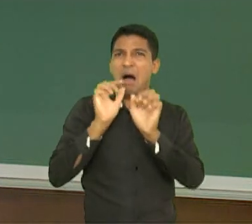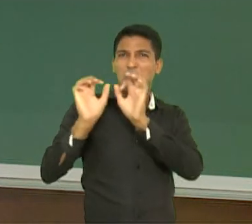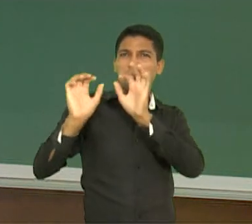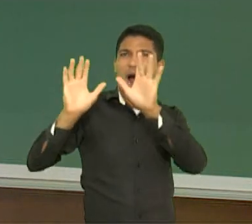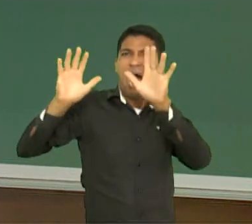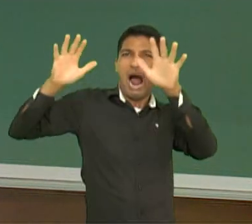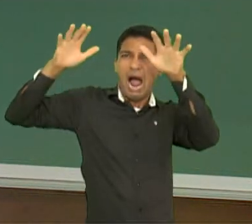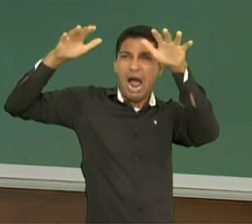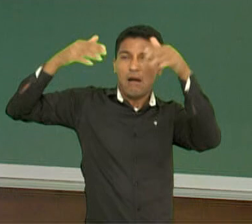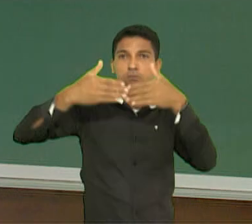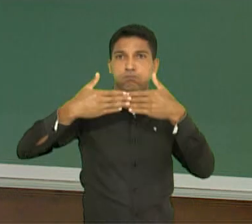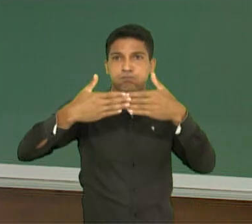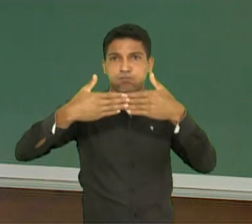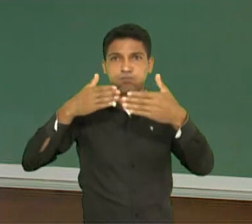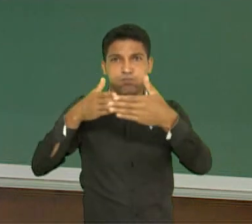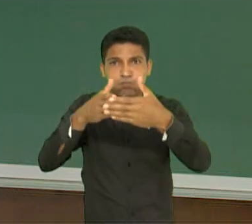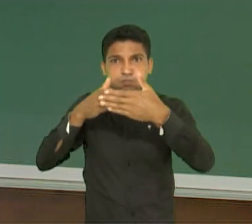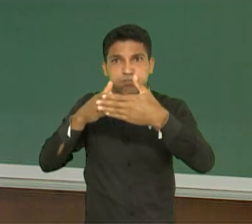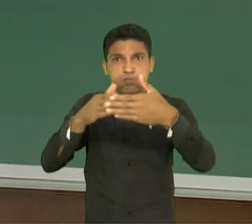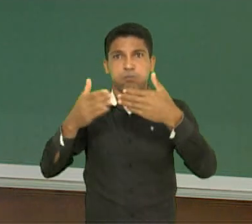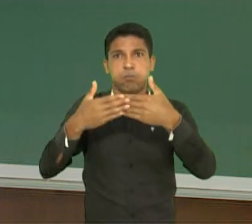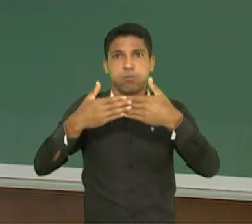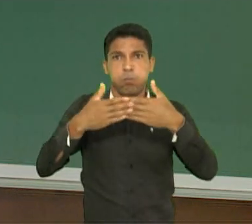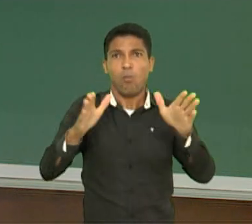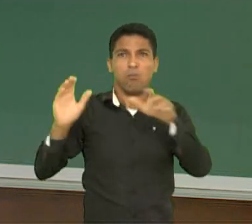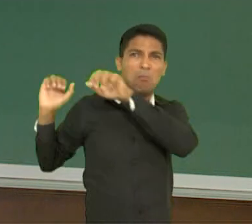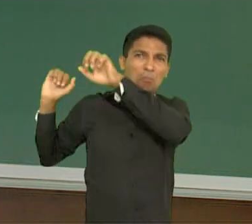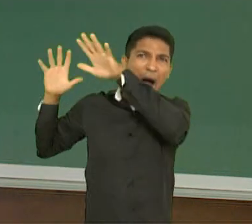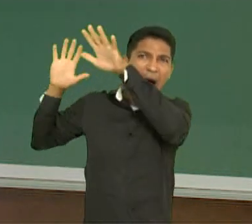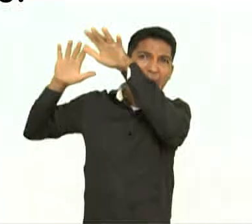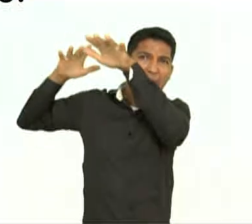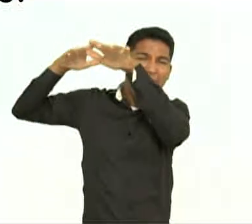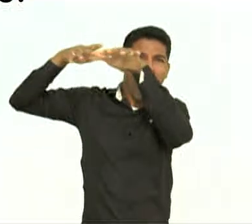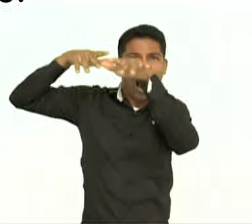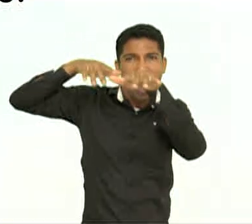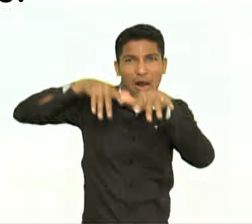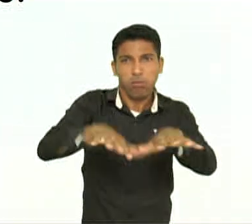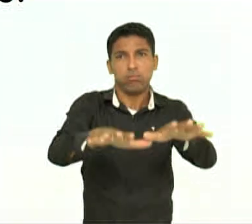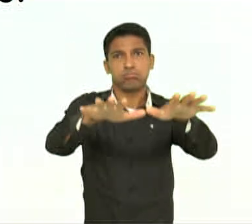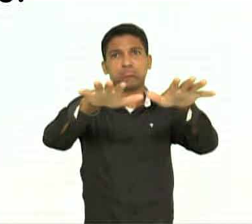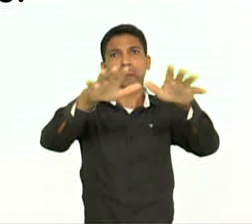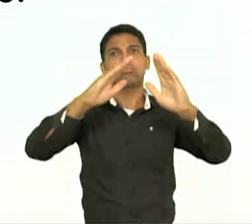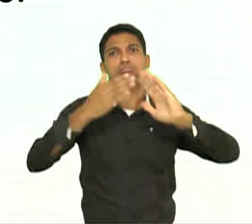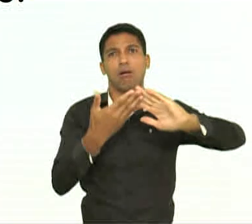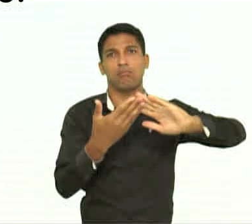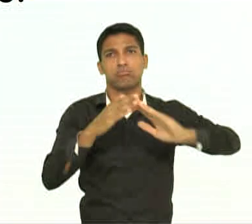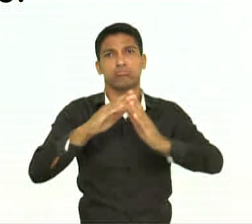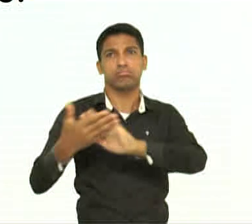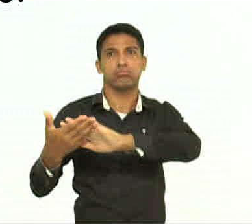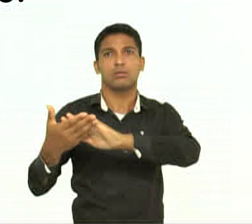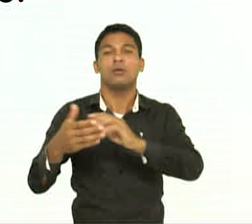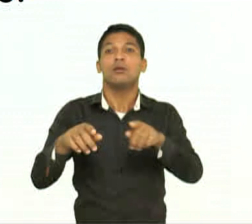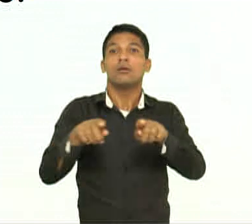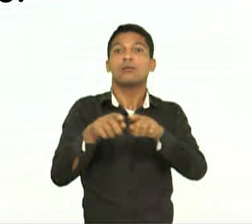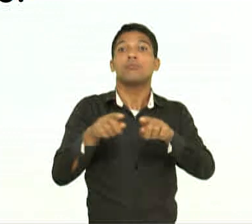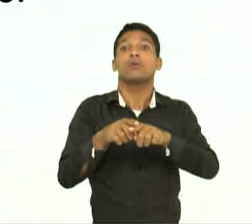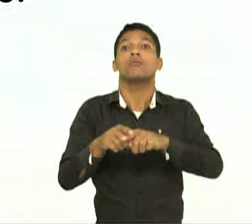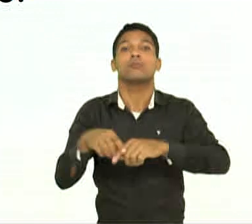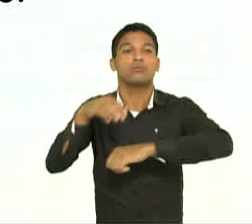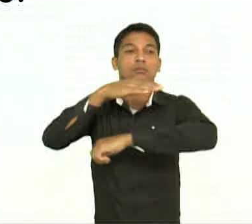aqui a imagem, essa é a imagem de novembro de 2015, do desastre em